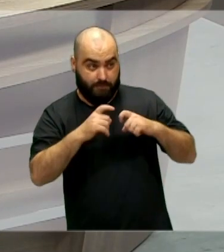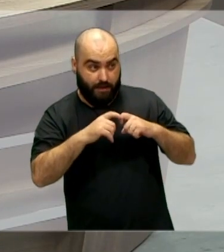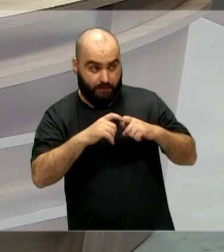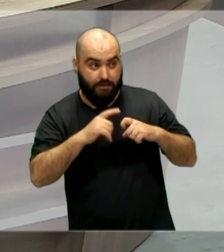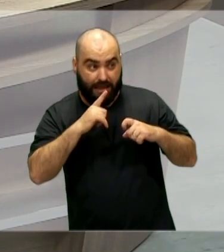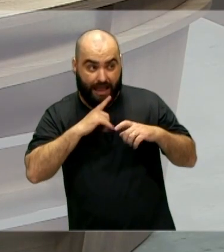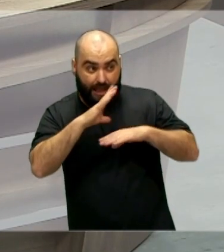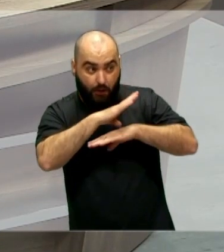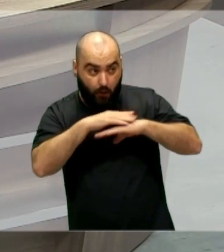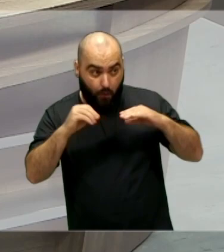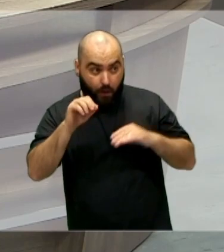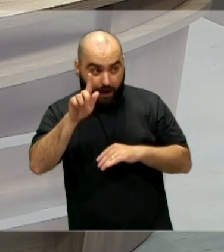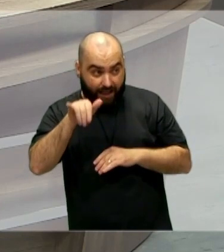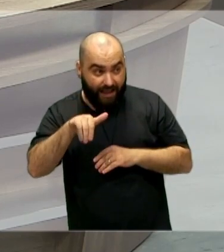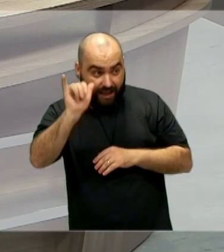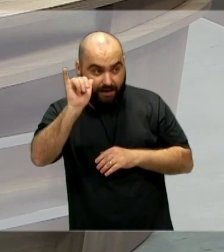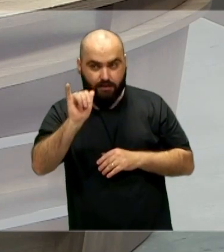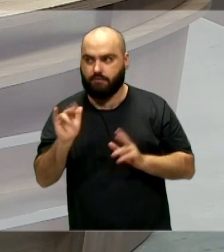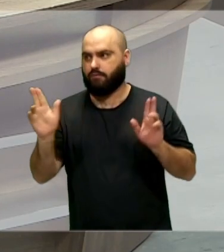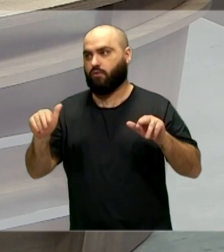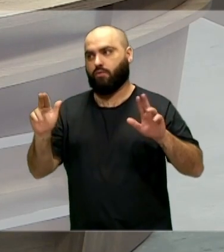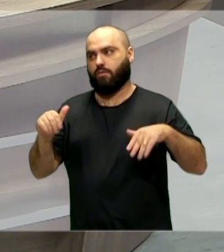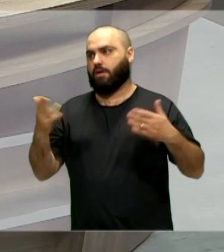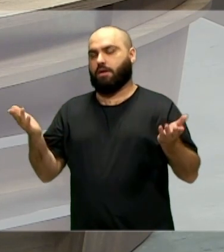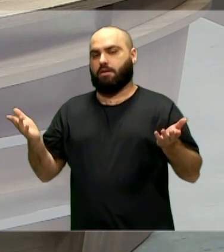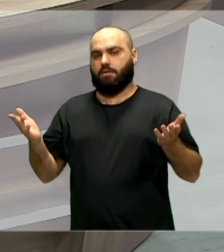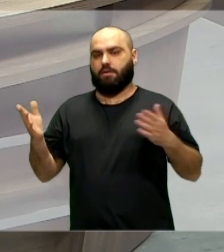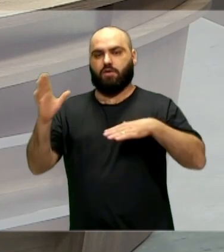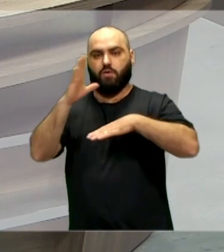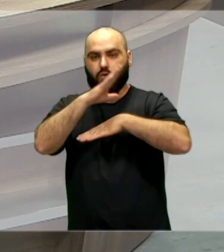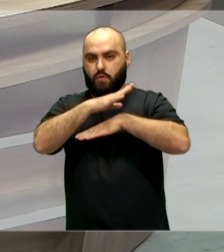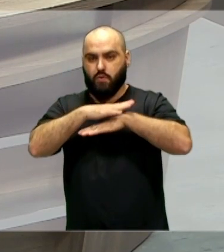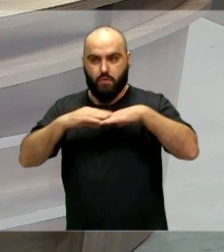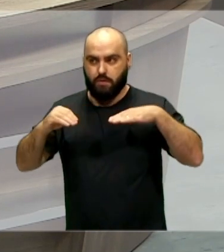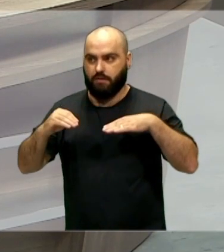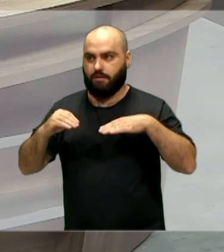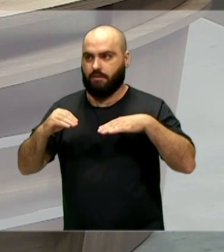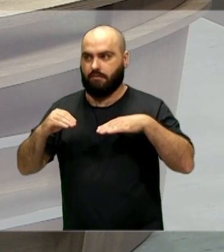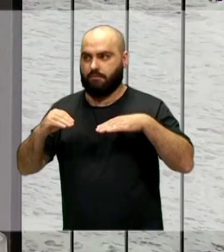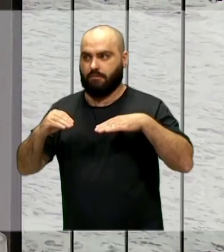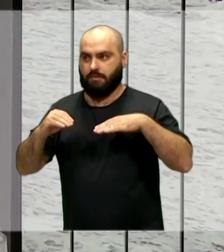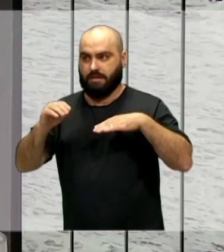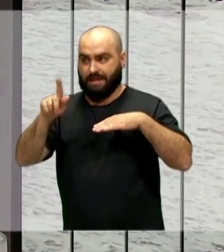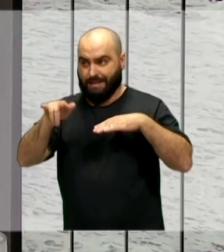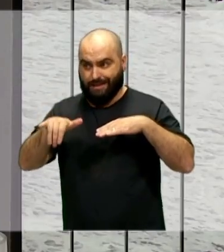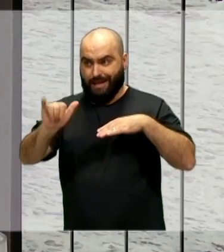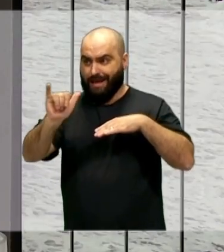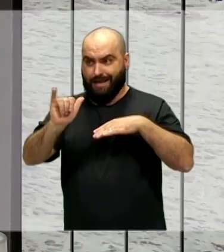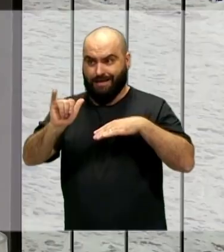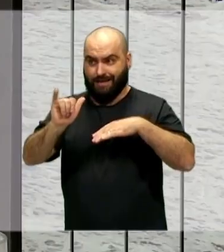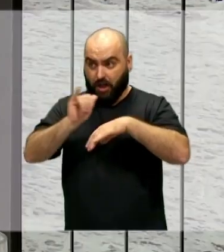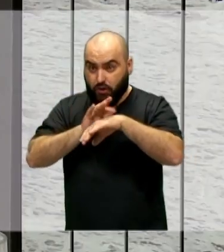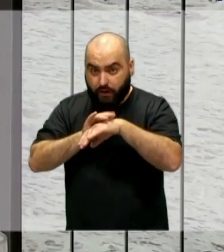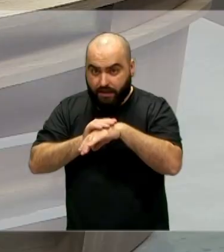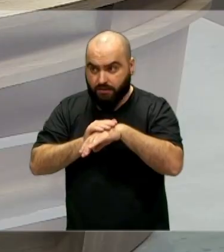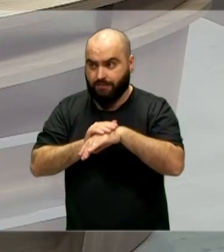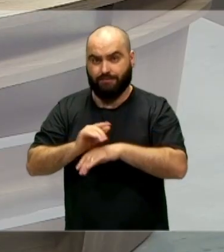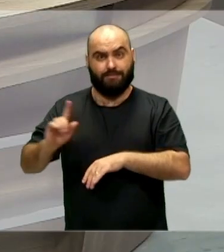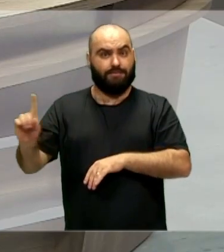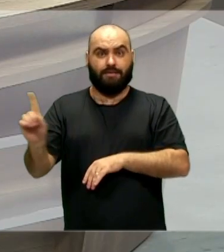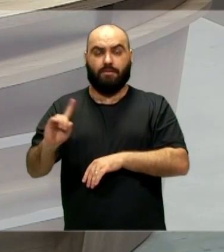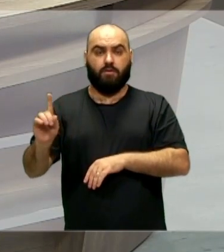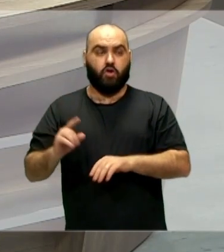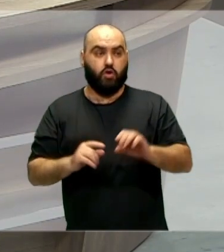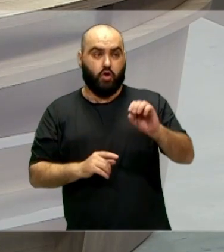cura gay? Jamais, jamais. Não existe cura para aquilo que não é doença. Exatamente. Esse é o ponto principal. A Organização Mundial de